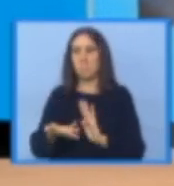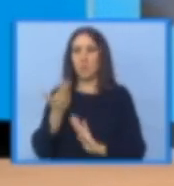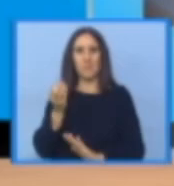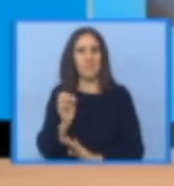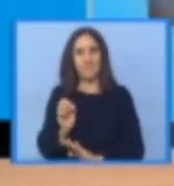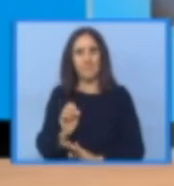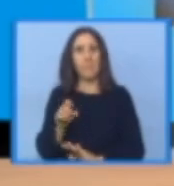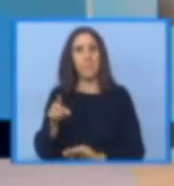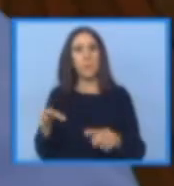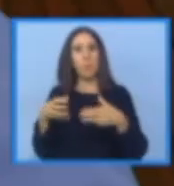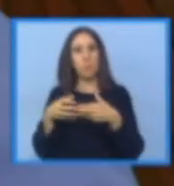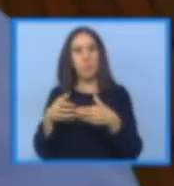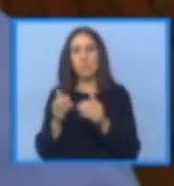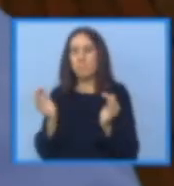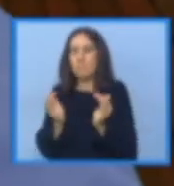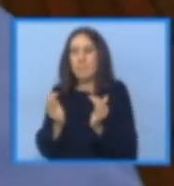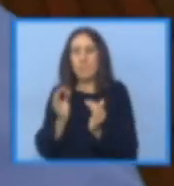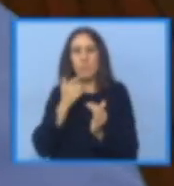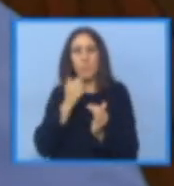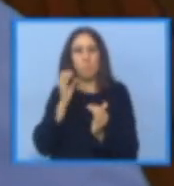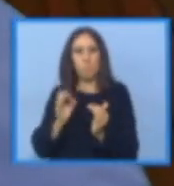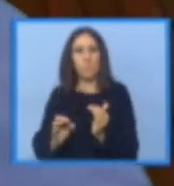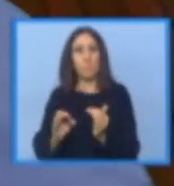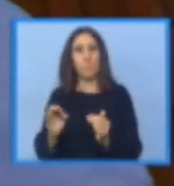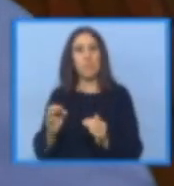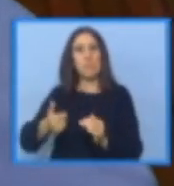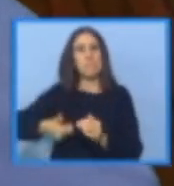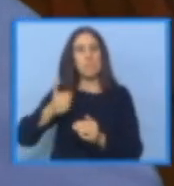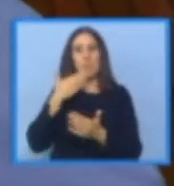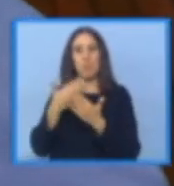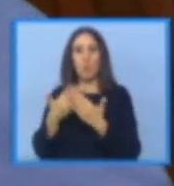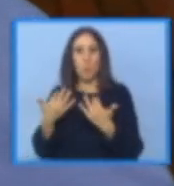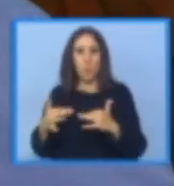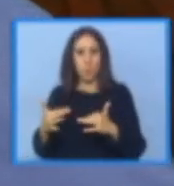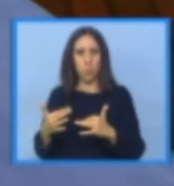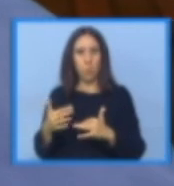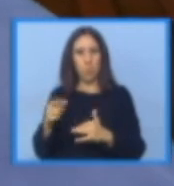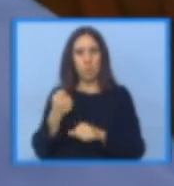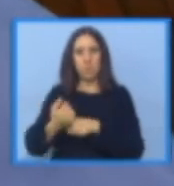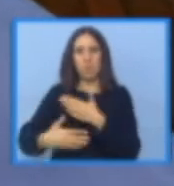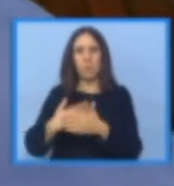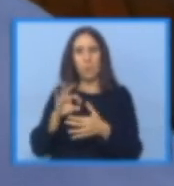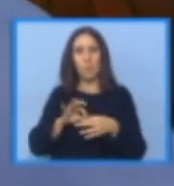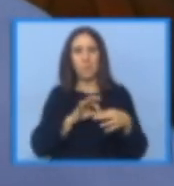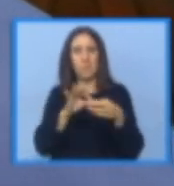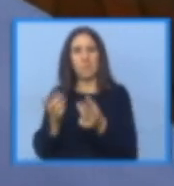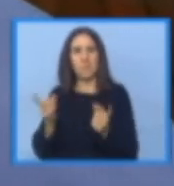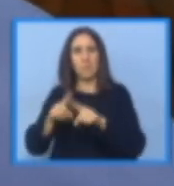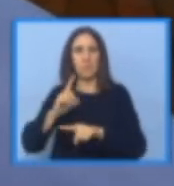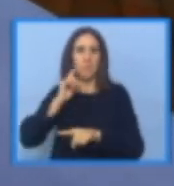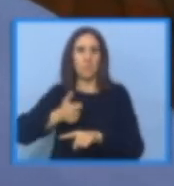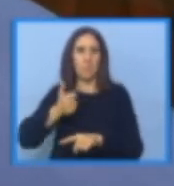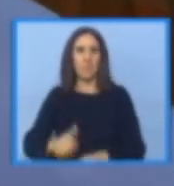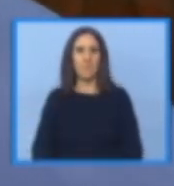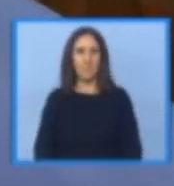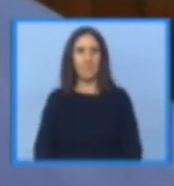portanto, é uma comunidade extremamente pequena, mas com um papel extraordinário deste trabalho de reconciliação, que é fundamental. E